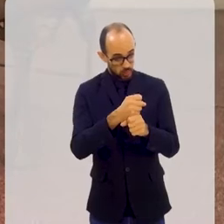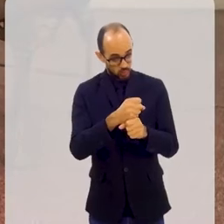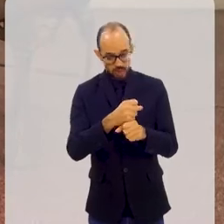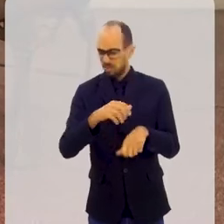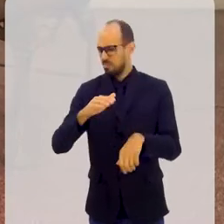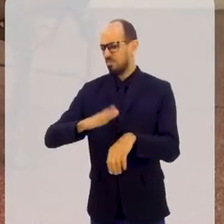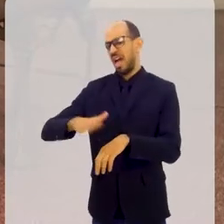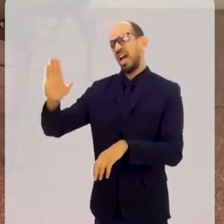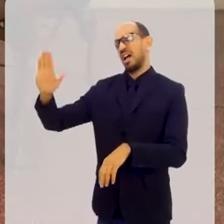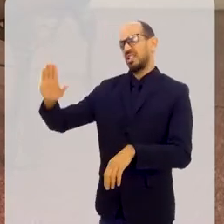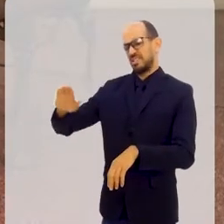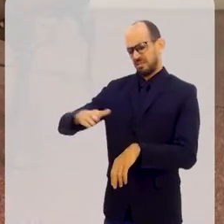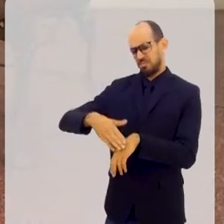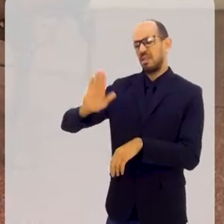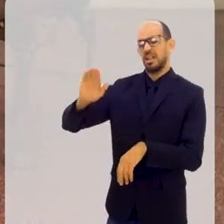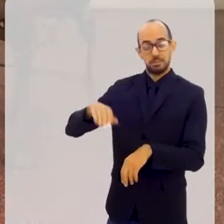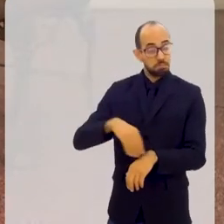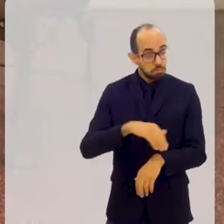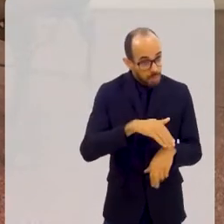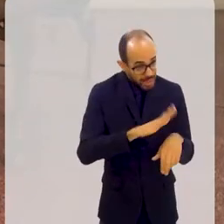14 anos